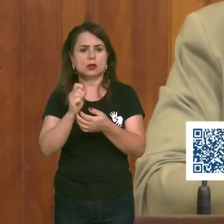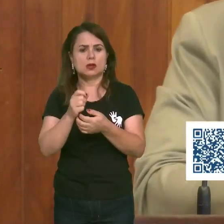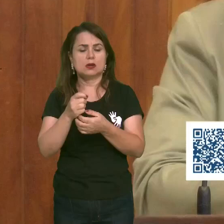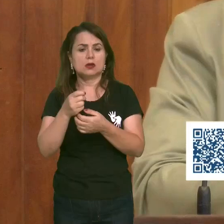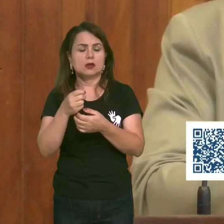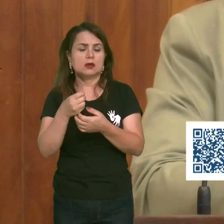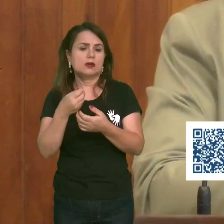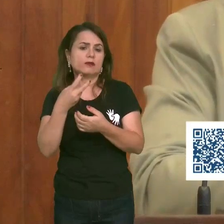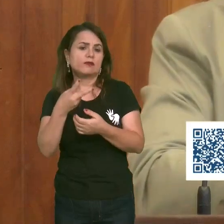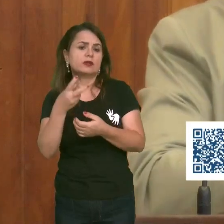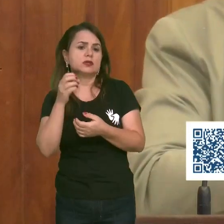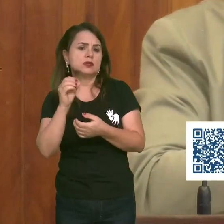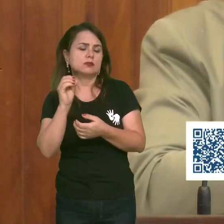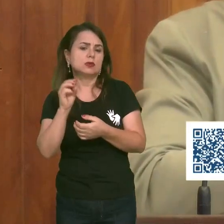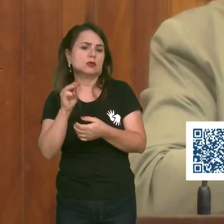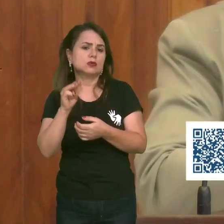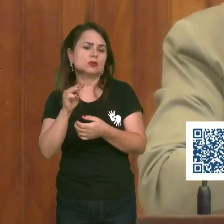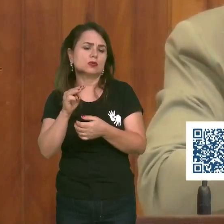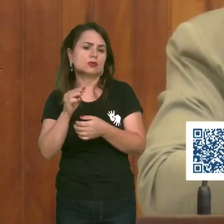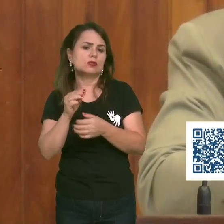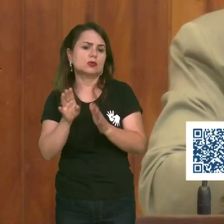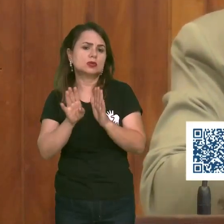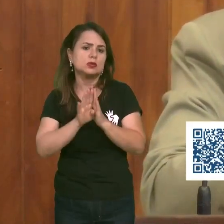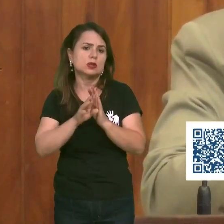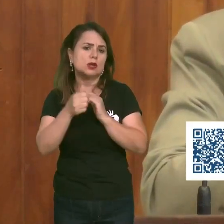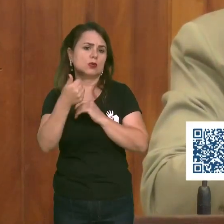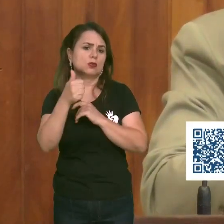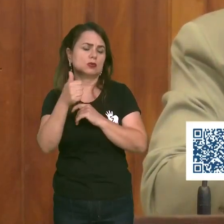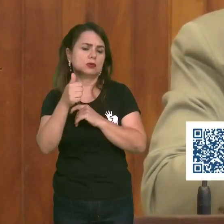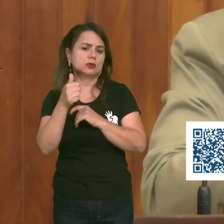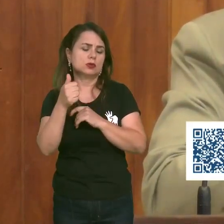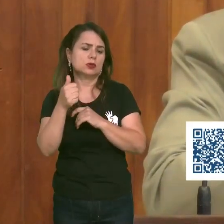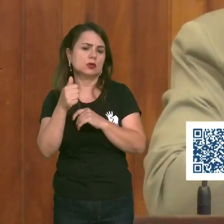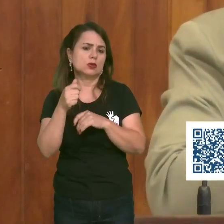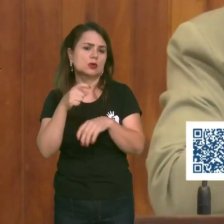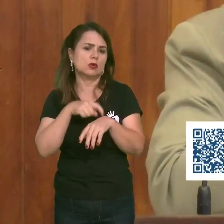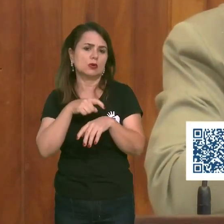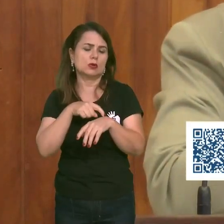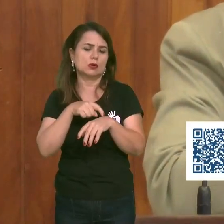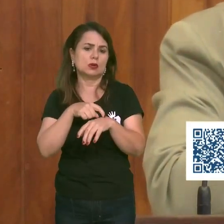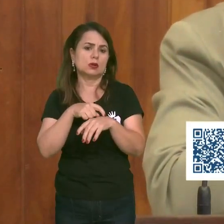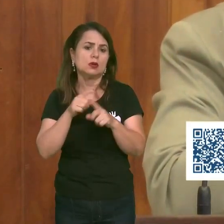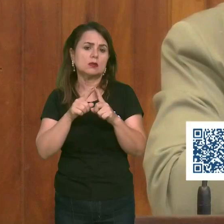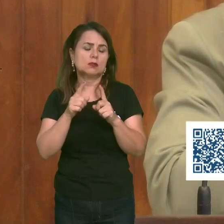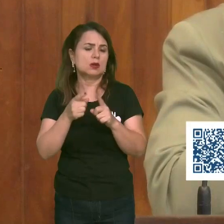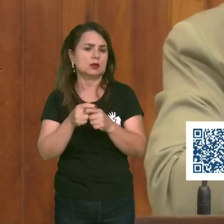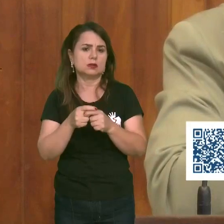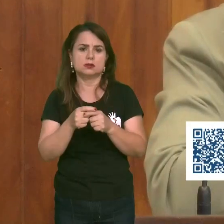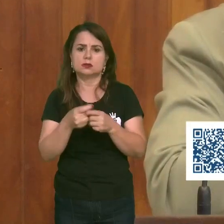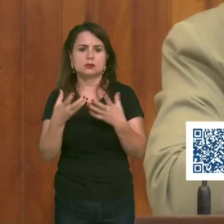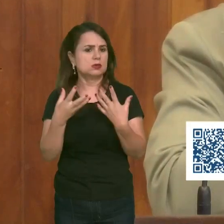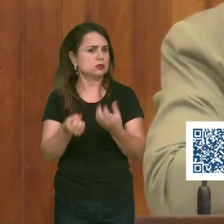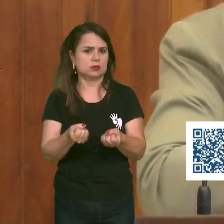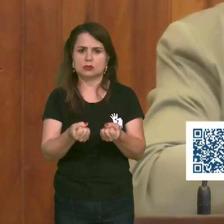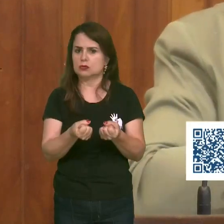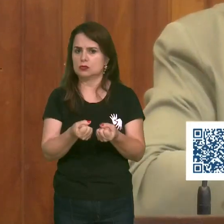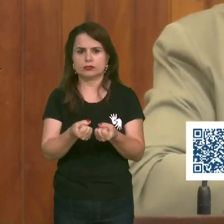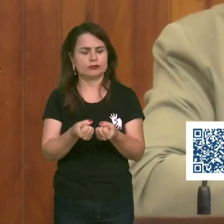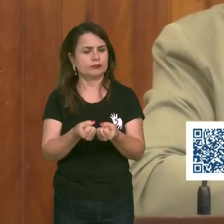que eu vou colocar esse áudio aqui para a população ouvir ele fala a respeito do atendimento na farmácia municipal